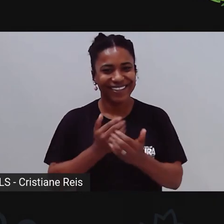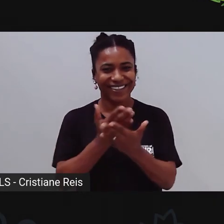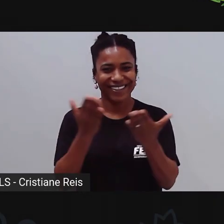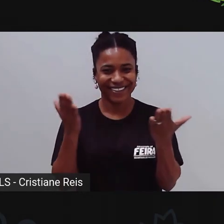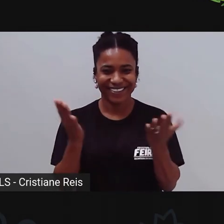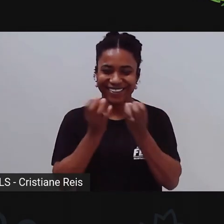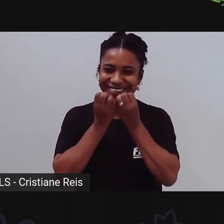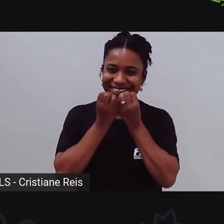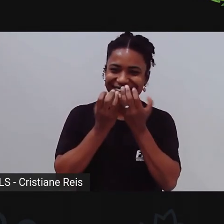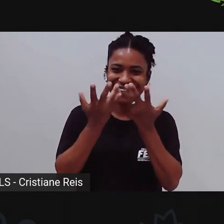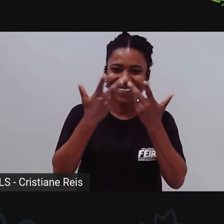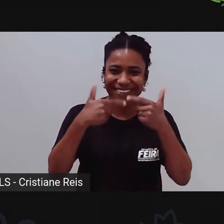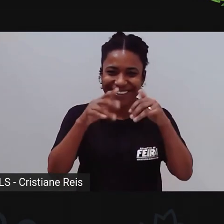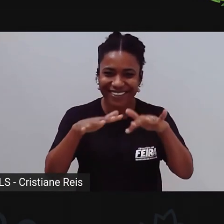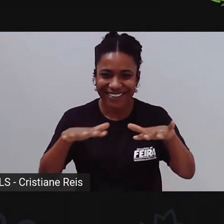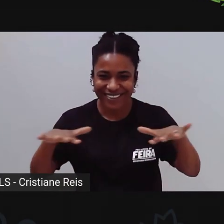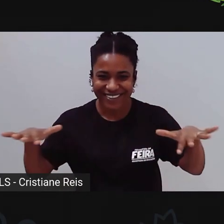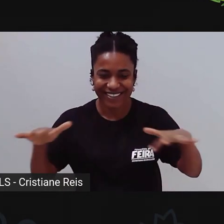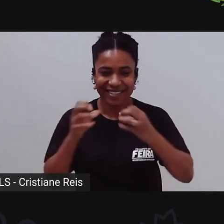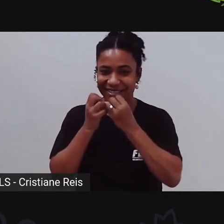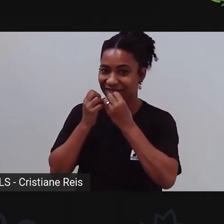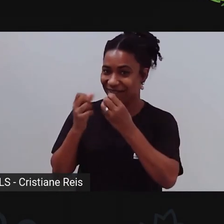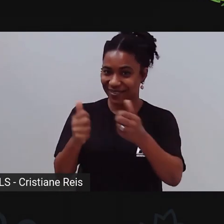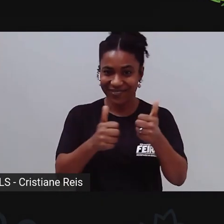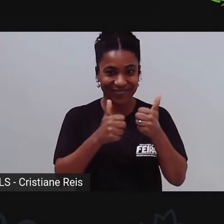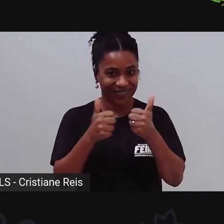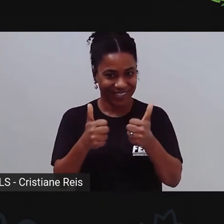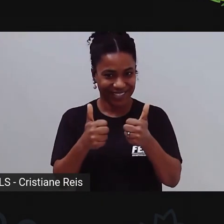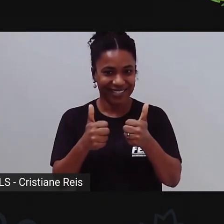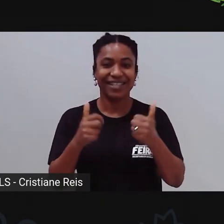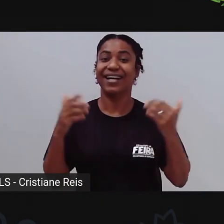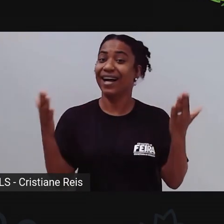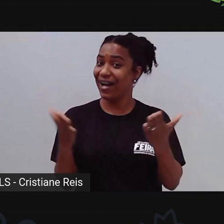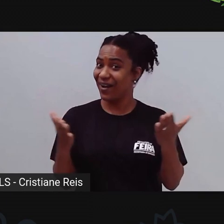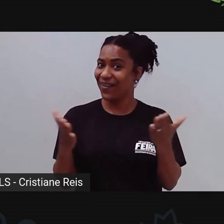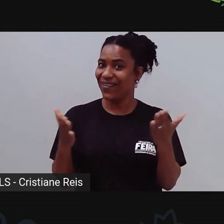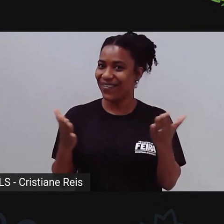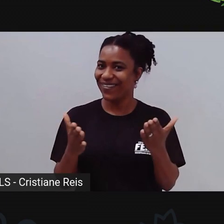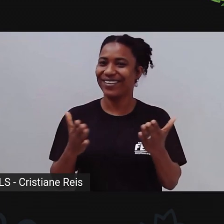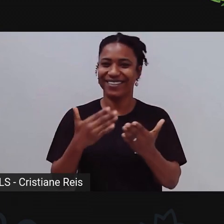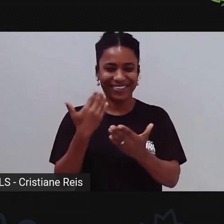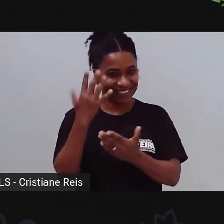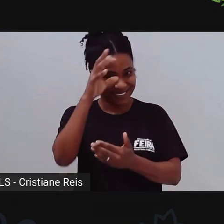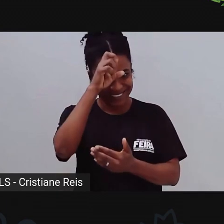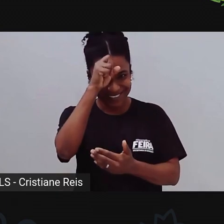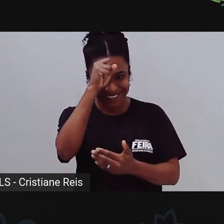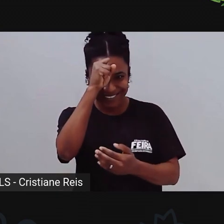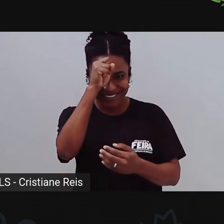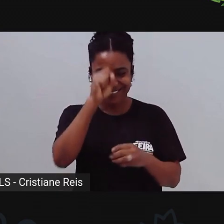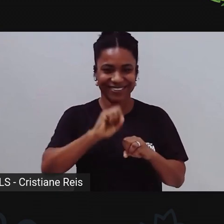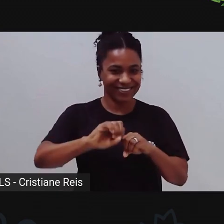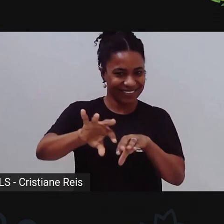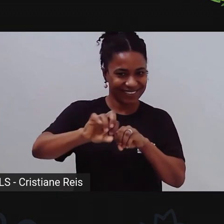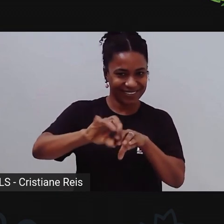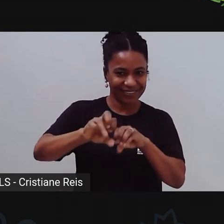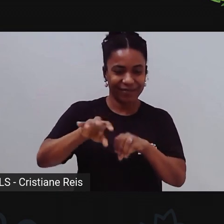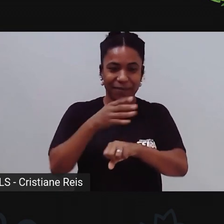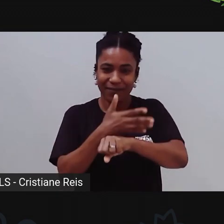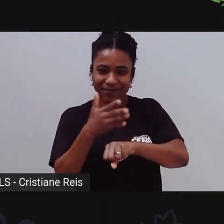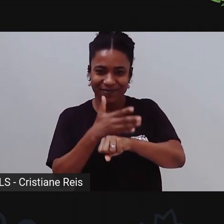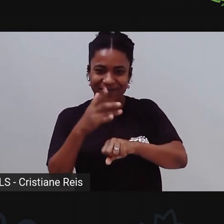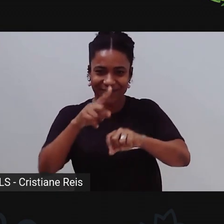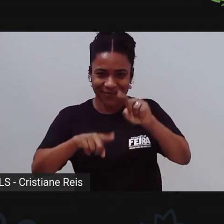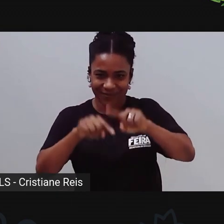Olá, crianças, tudo bem com vocês? Vamos para mais uma aula? Vamos lá, então, ó, já prepara seu material,